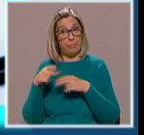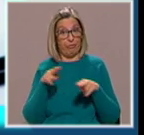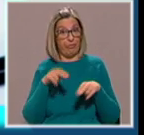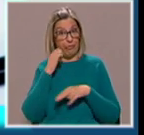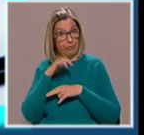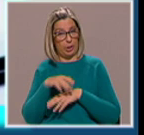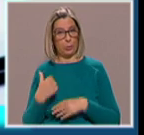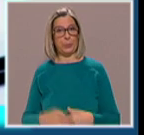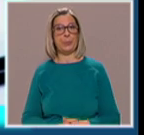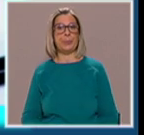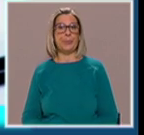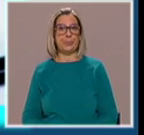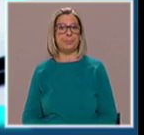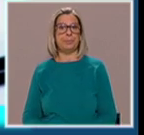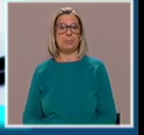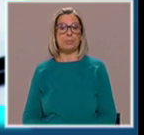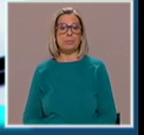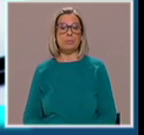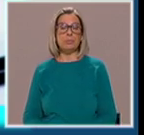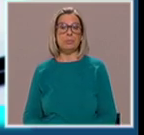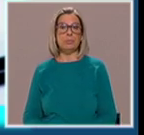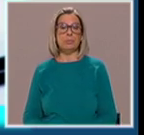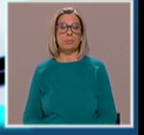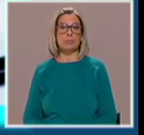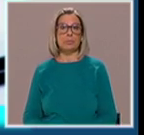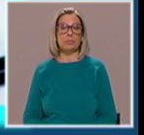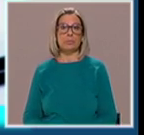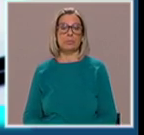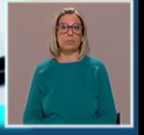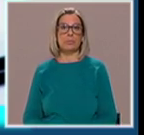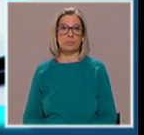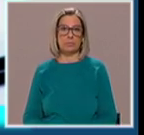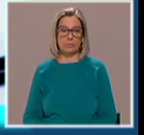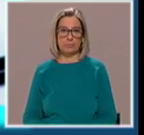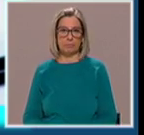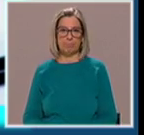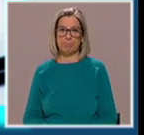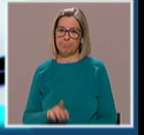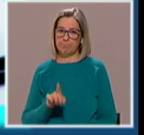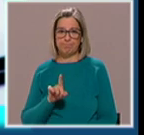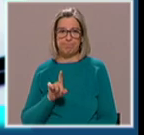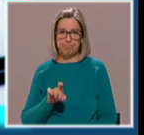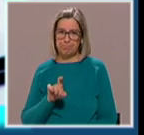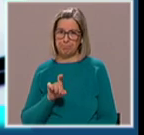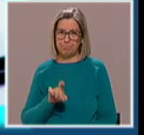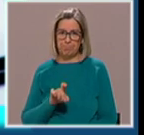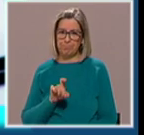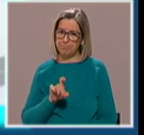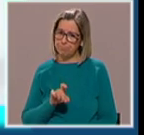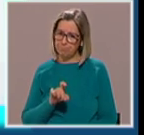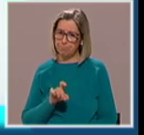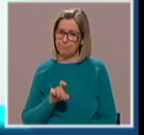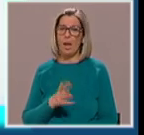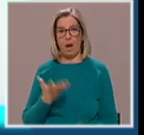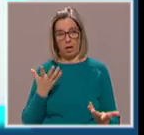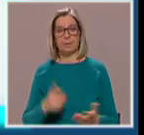próximo vídeo. Vamos ver se ele corre. Aqui o nosso ponteiro não está a querer